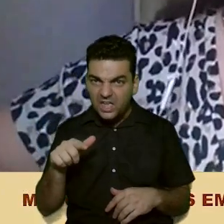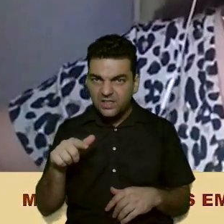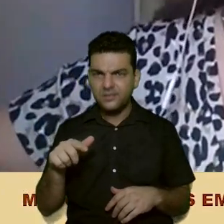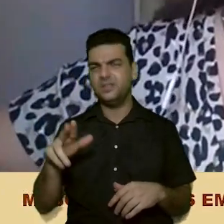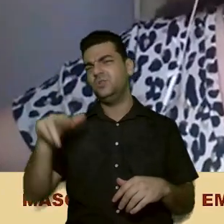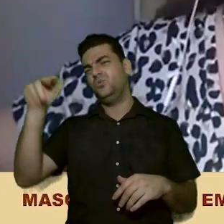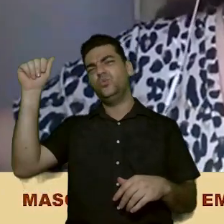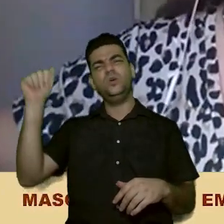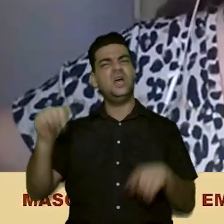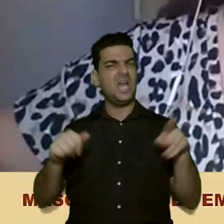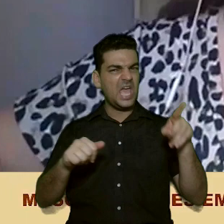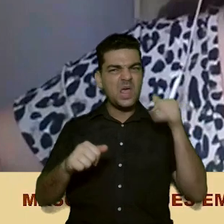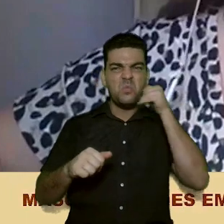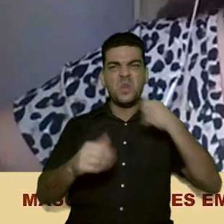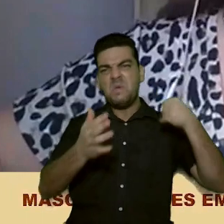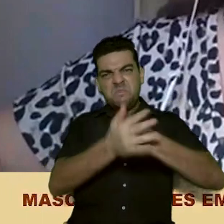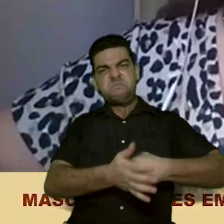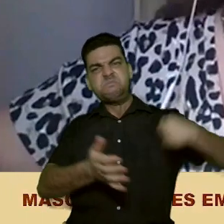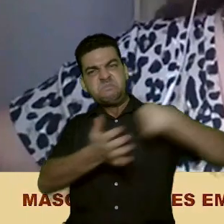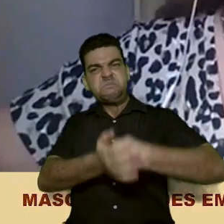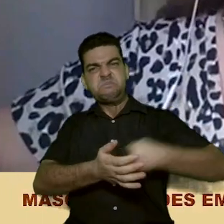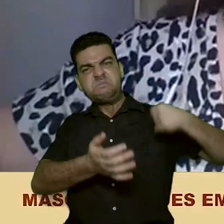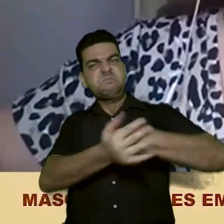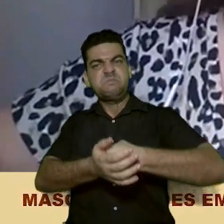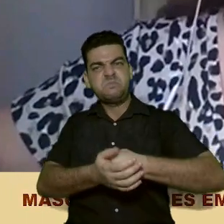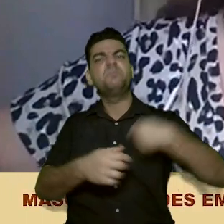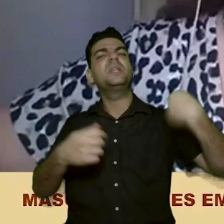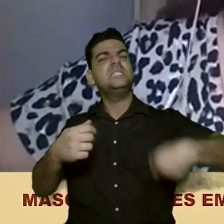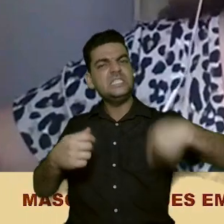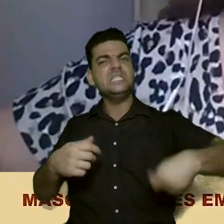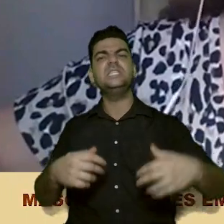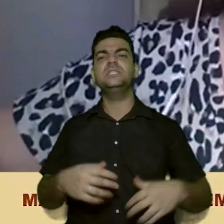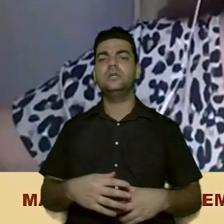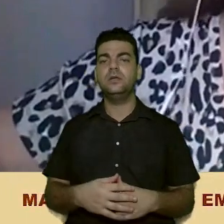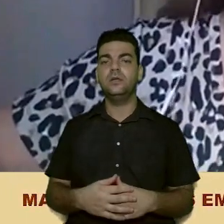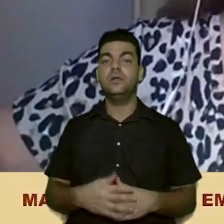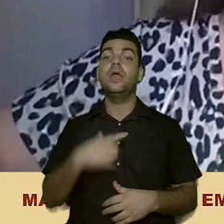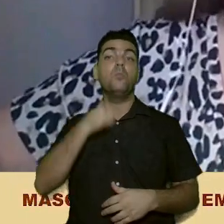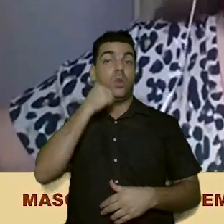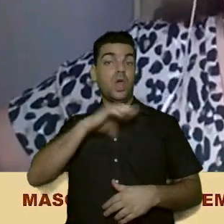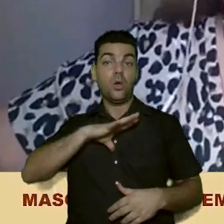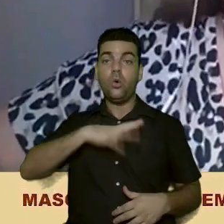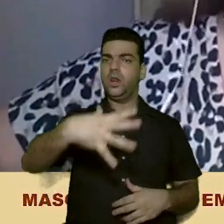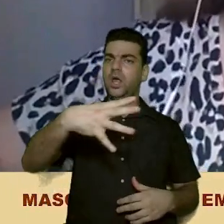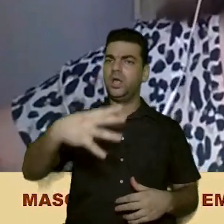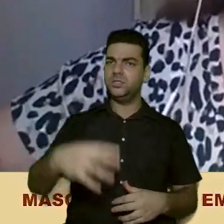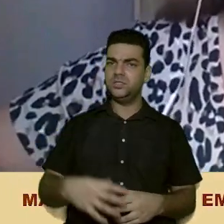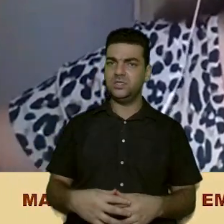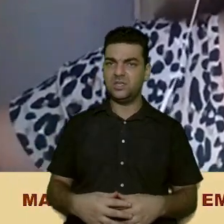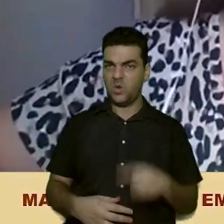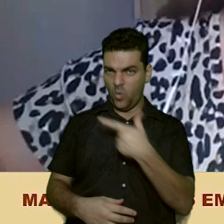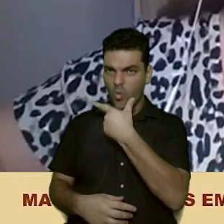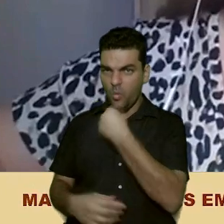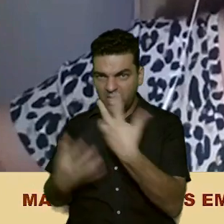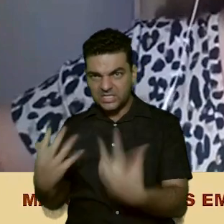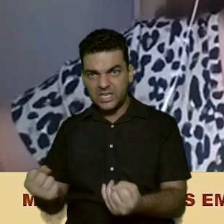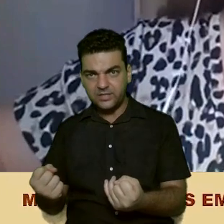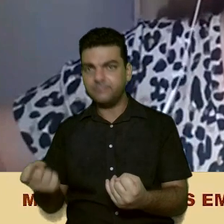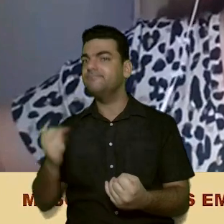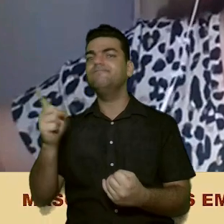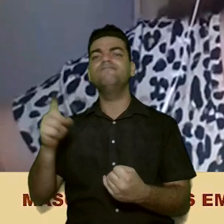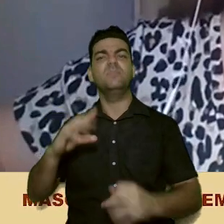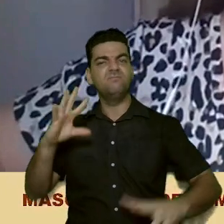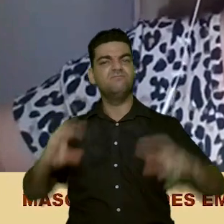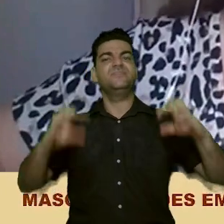tem que são mulheres tipo isso aqui, assim, tem que bater no peito e falar, mano, eu vou para dentro, porque se eu não for para dentro, vocês não vão abrir espaço, né? Você